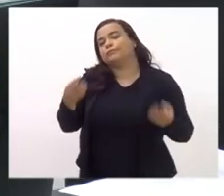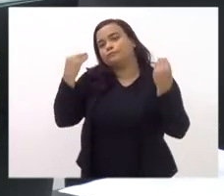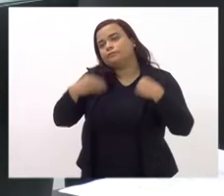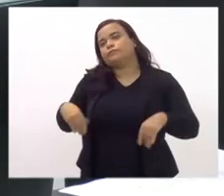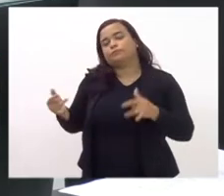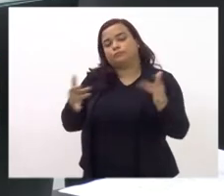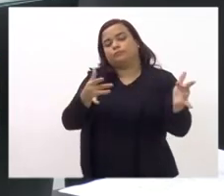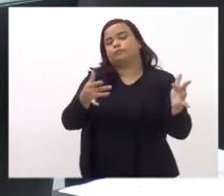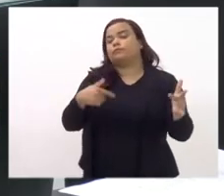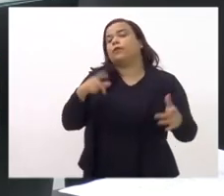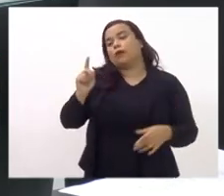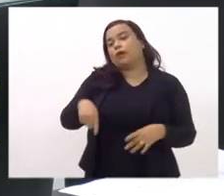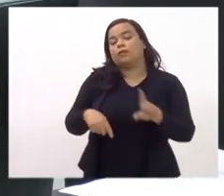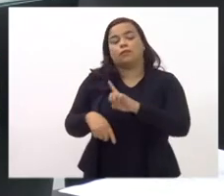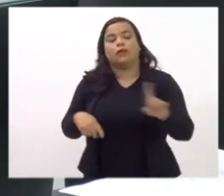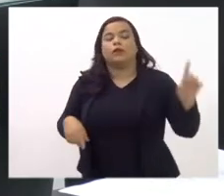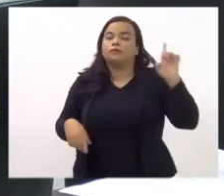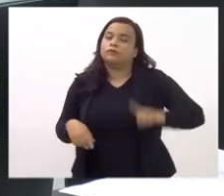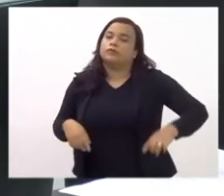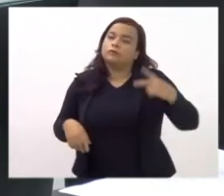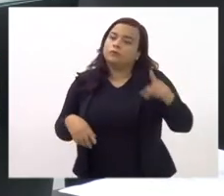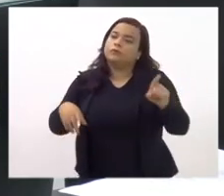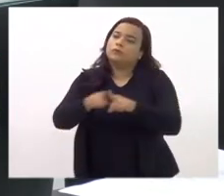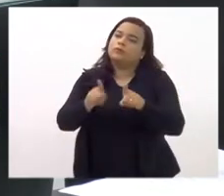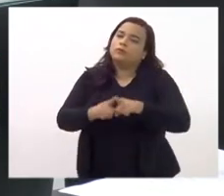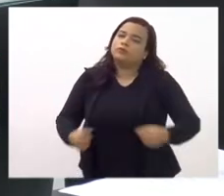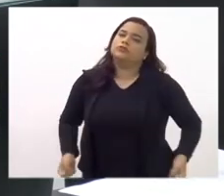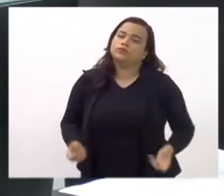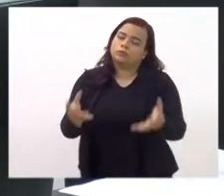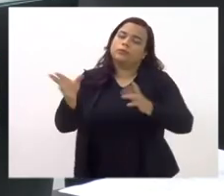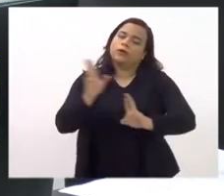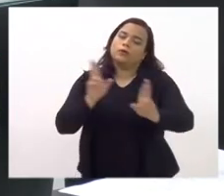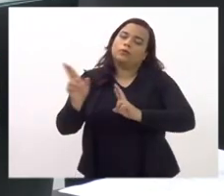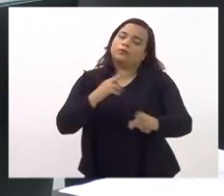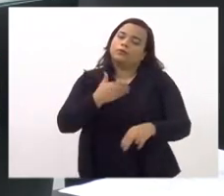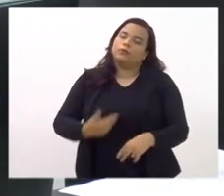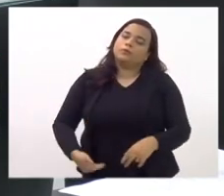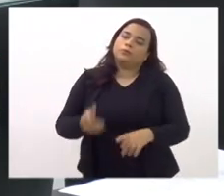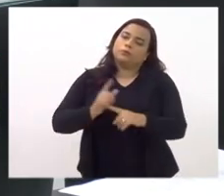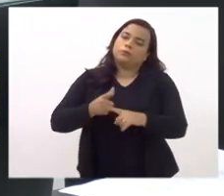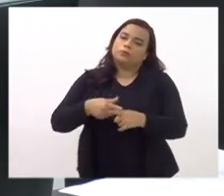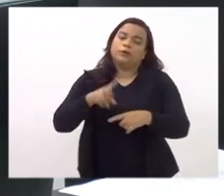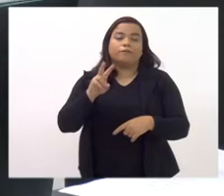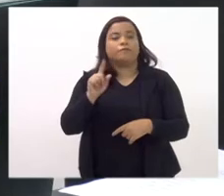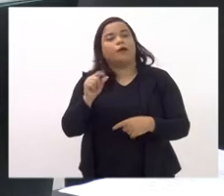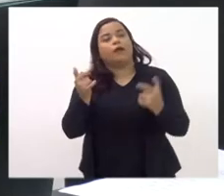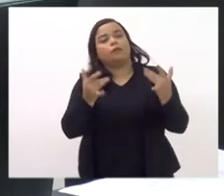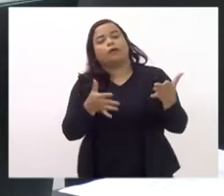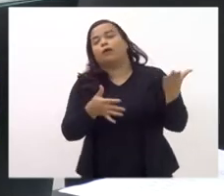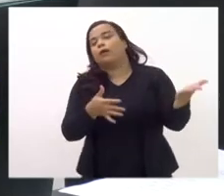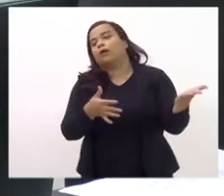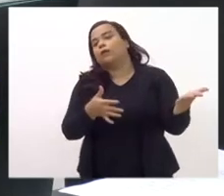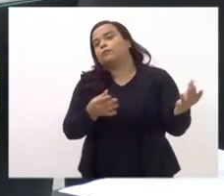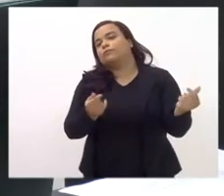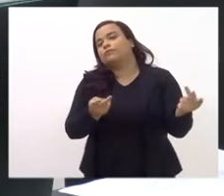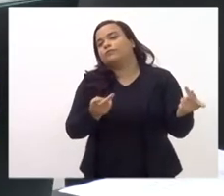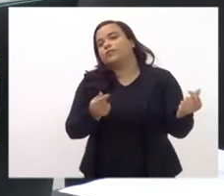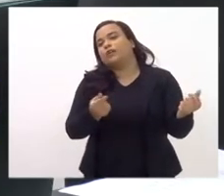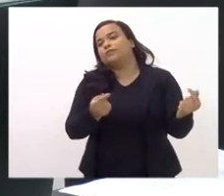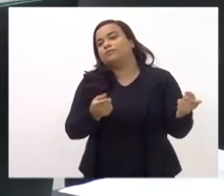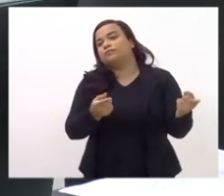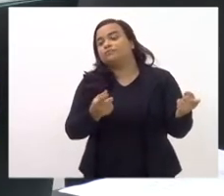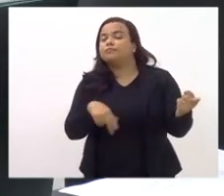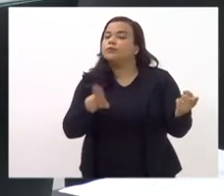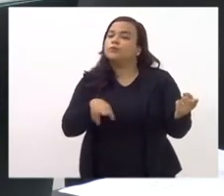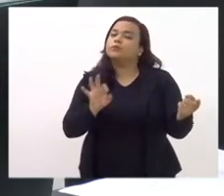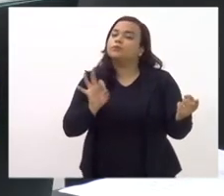negação do direito do estudante e, ao mesmo tempo, o desperdício de recurso público, porque você tem uma vaga que passa a ficar ociosa, porque o estudante não